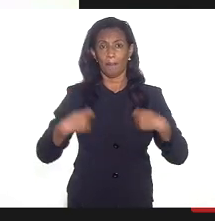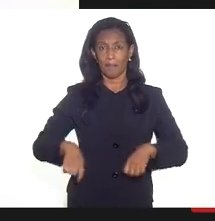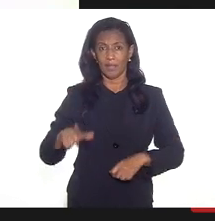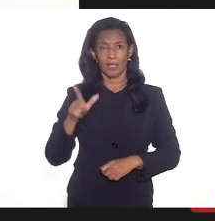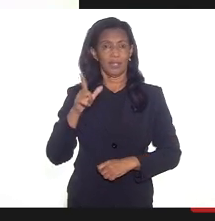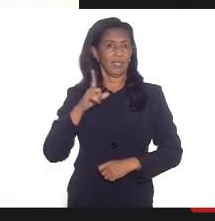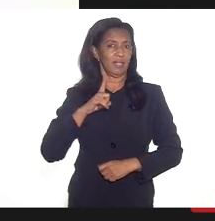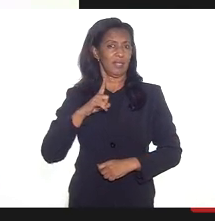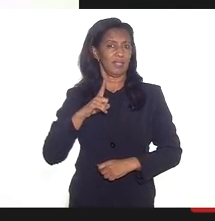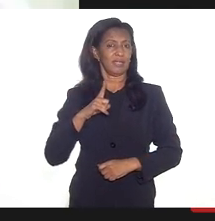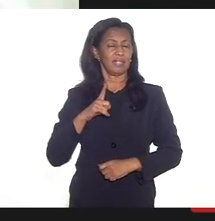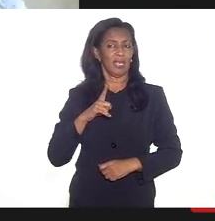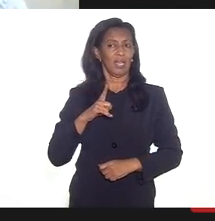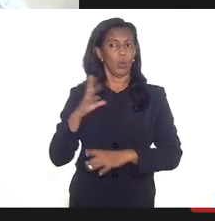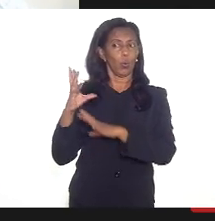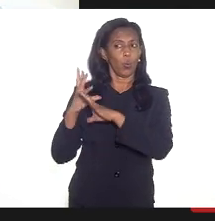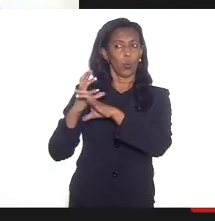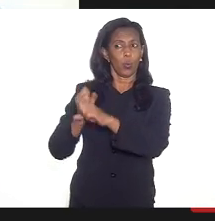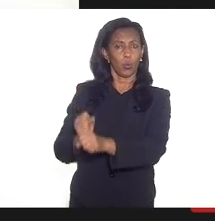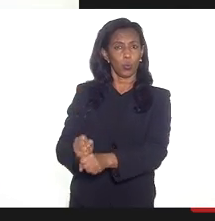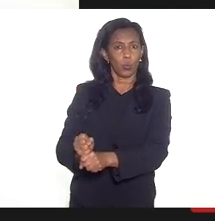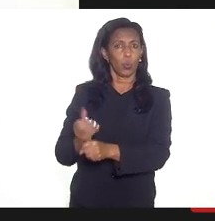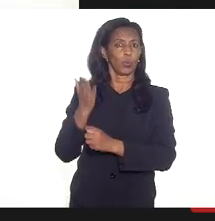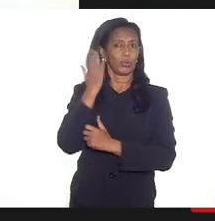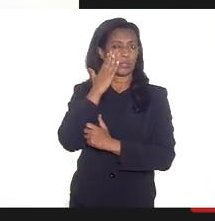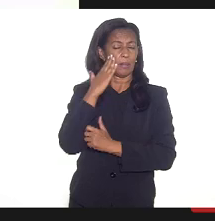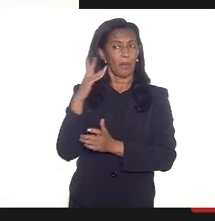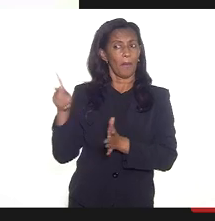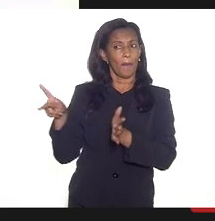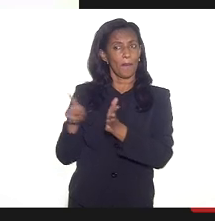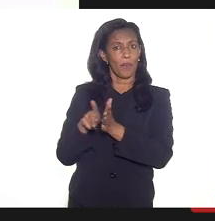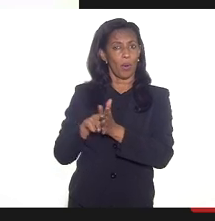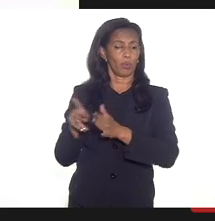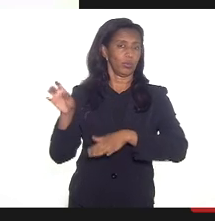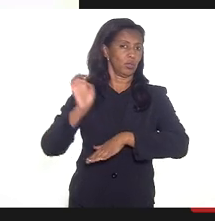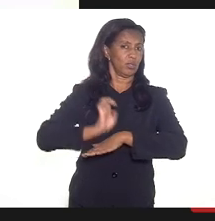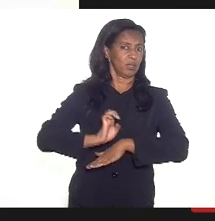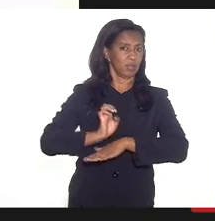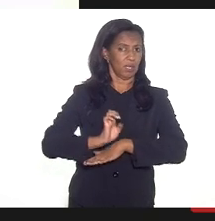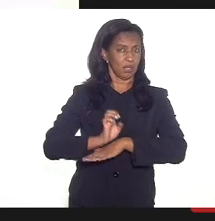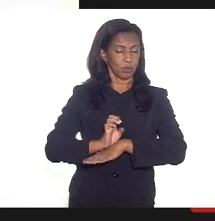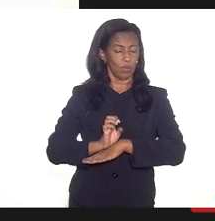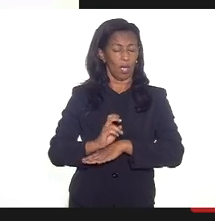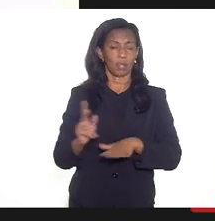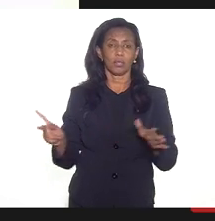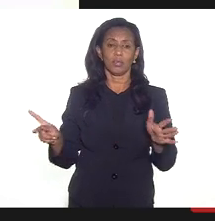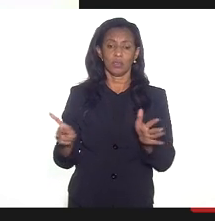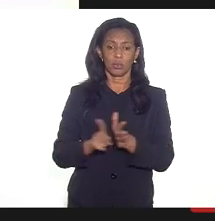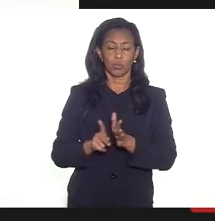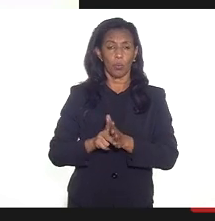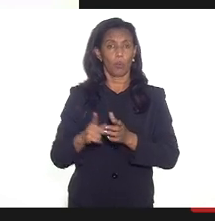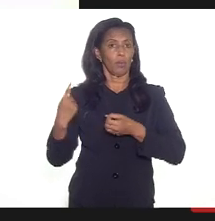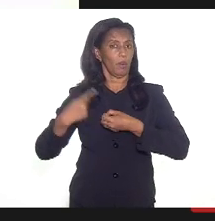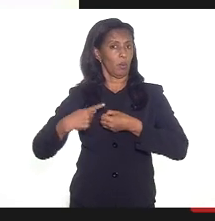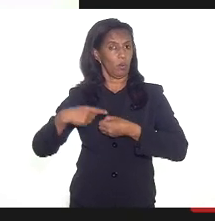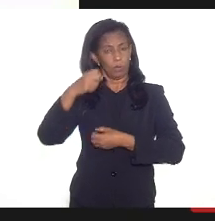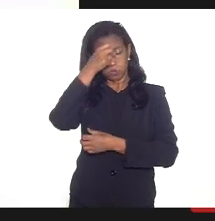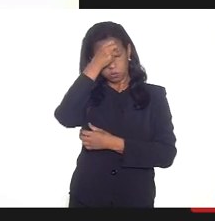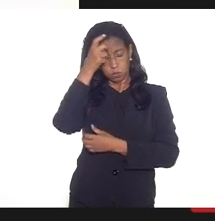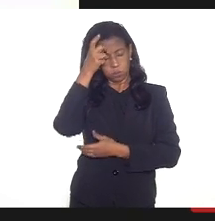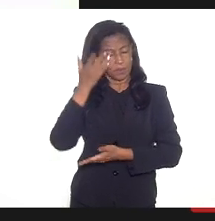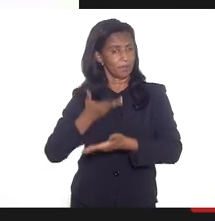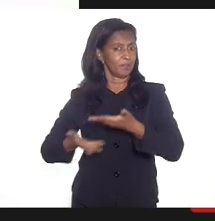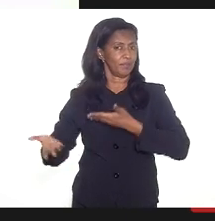um levantamento dos abrigos, um levantamento dos próprios estaduais e dos próprios municipais, em parceria,